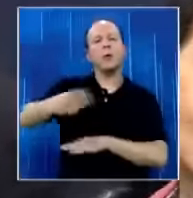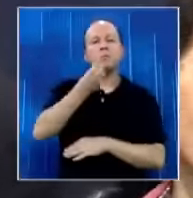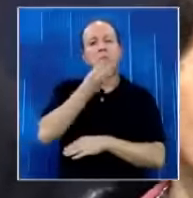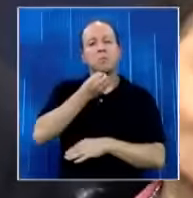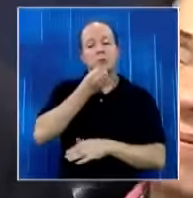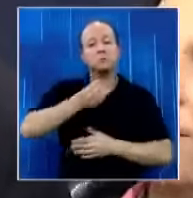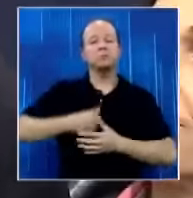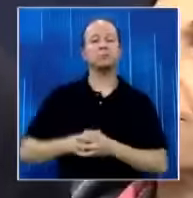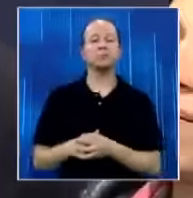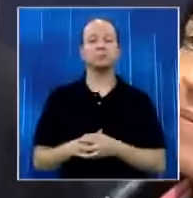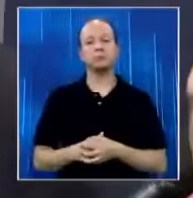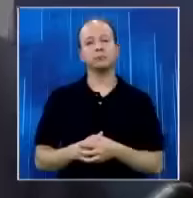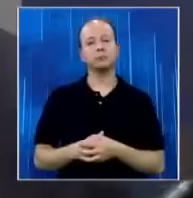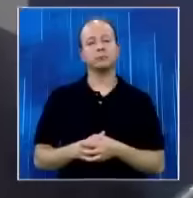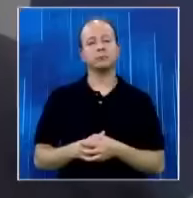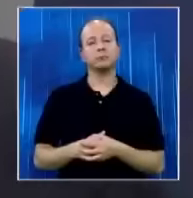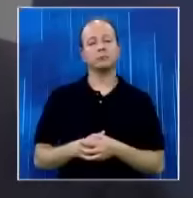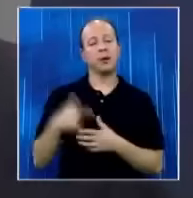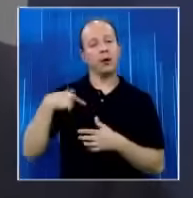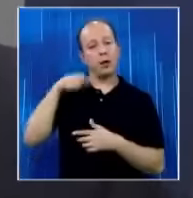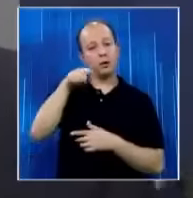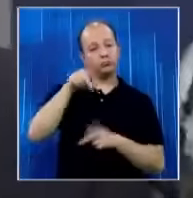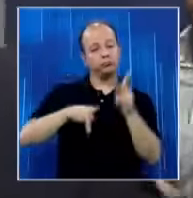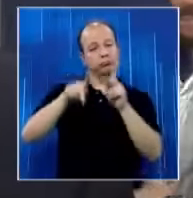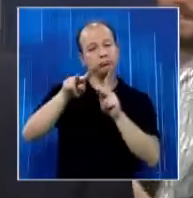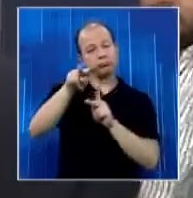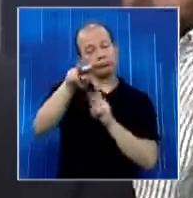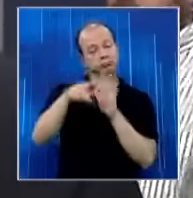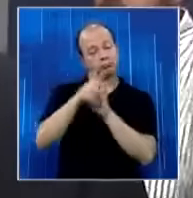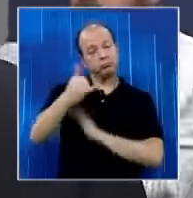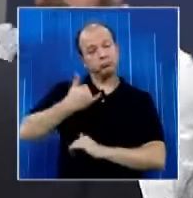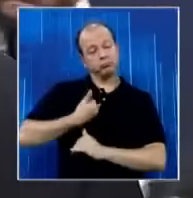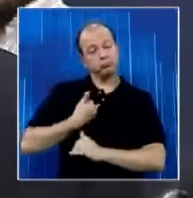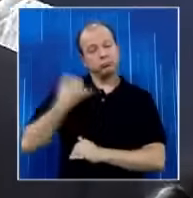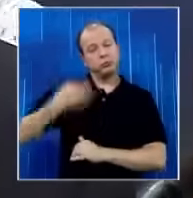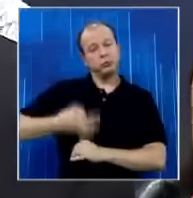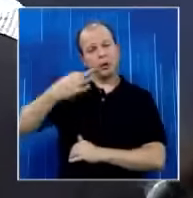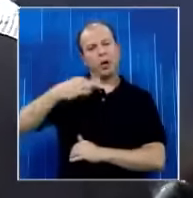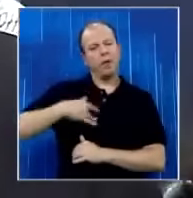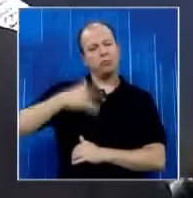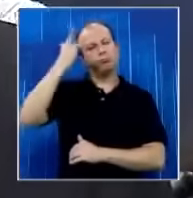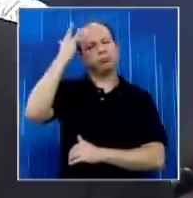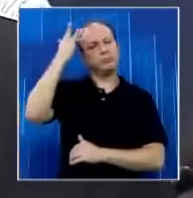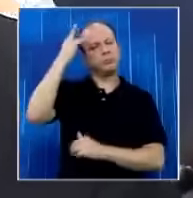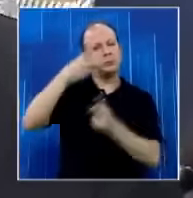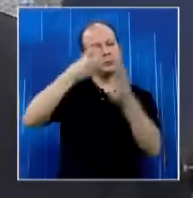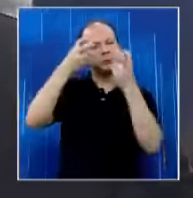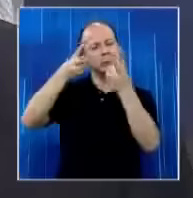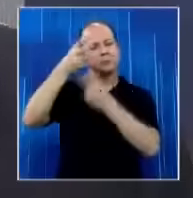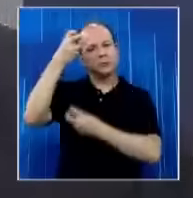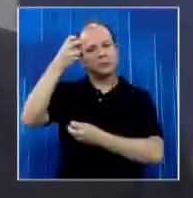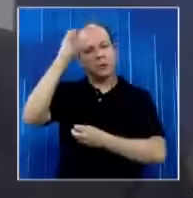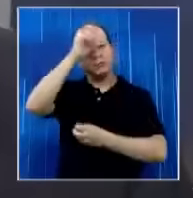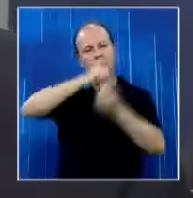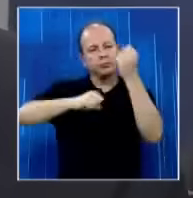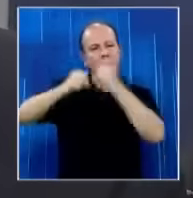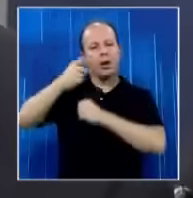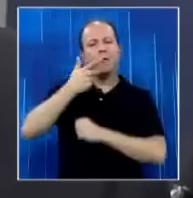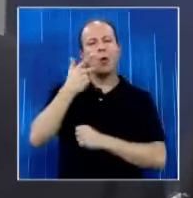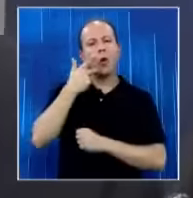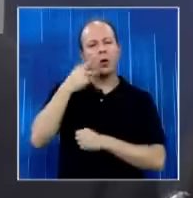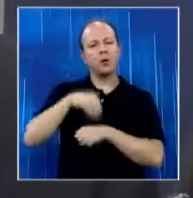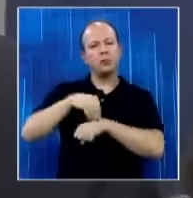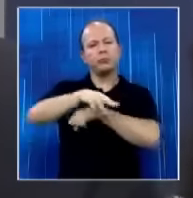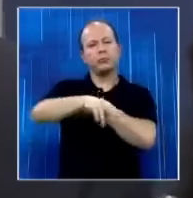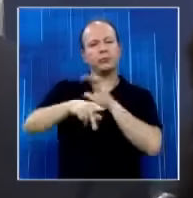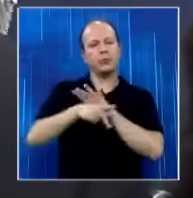foi bem? Olha, isso aí é o telespectador que tem que julgar, né? Que vai ter tempo para amadurecer, para ouvir o que a gente falou. Acho que eu deixei um